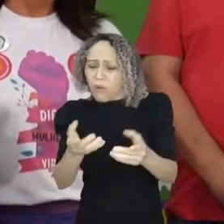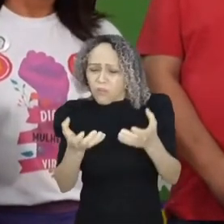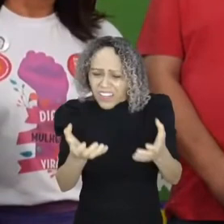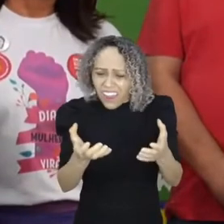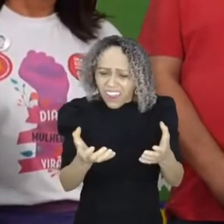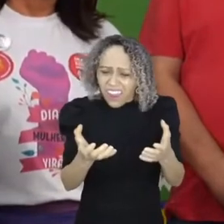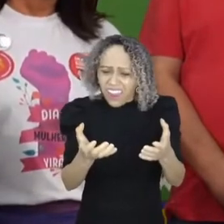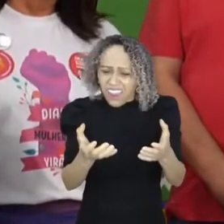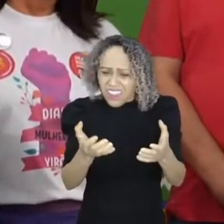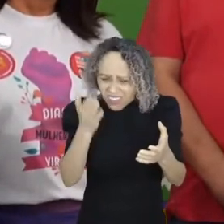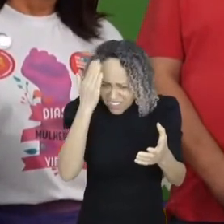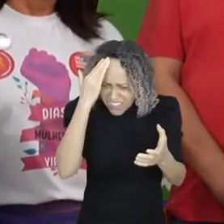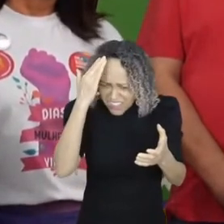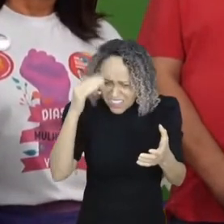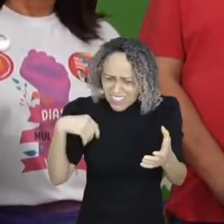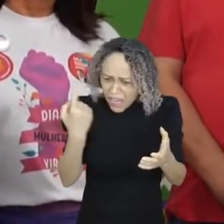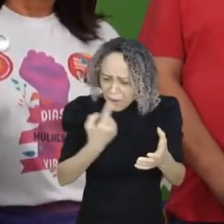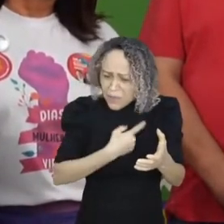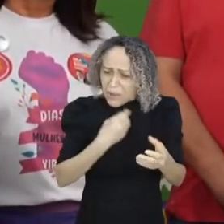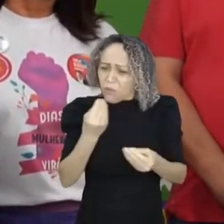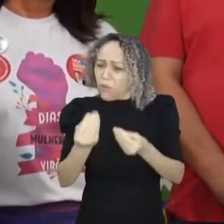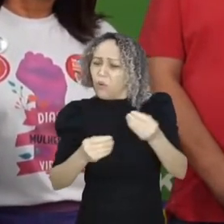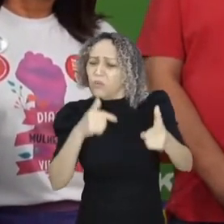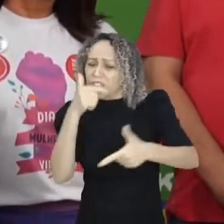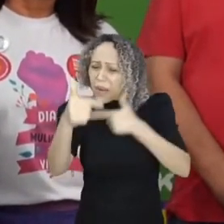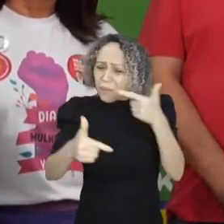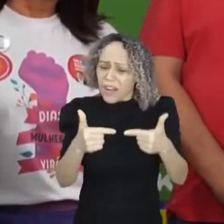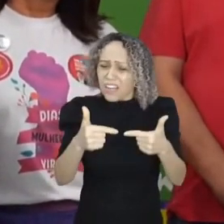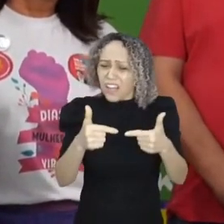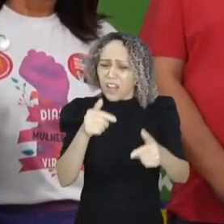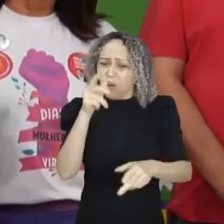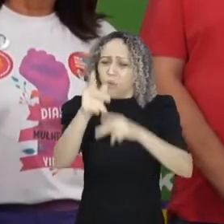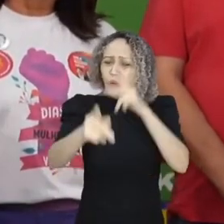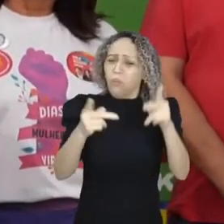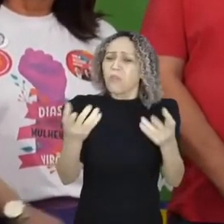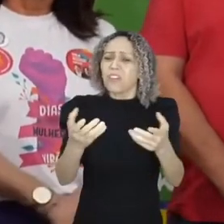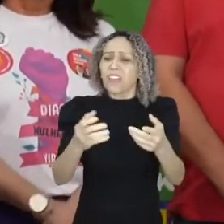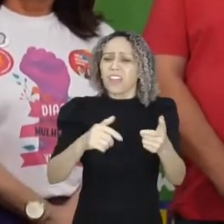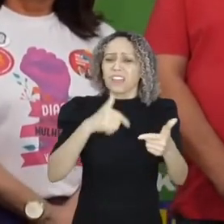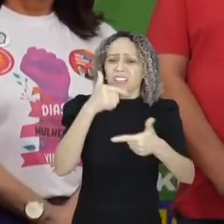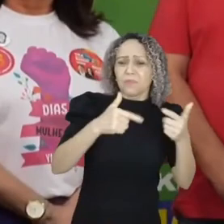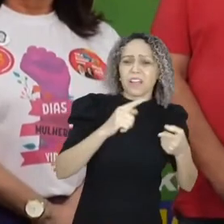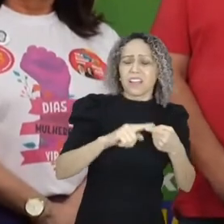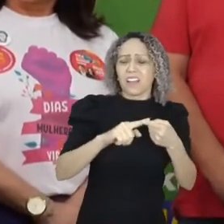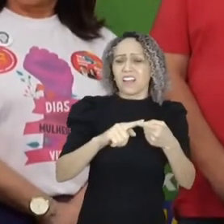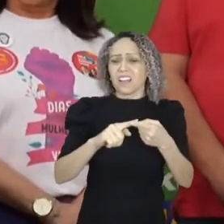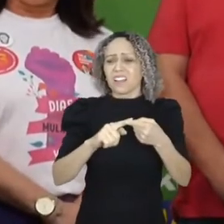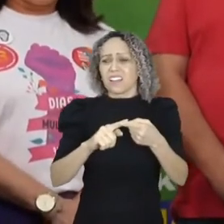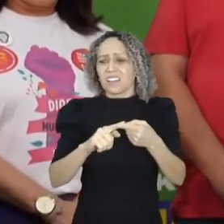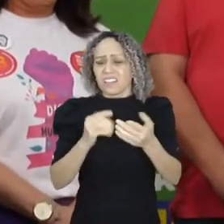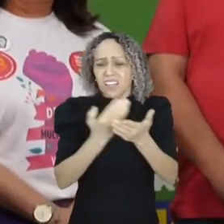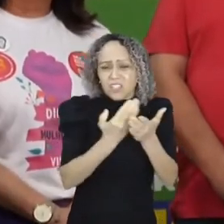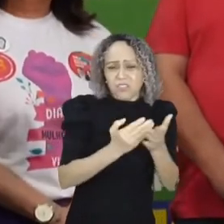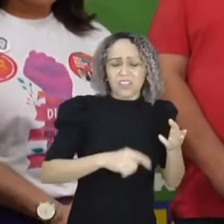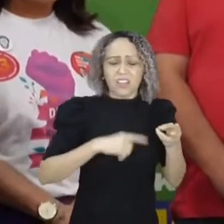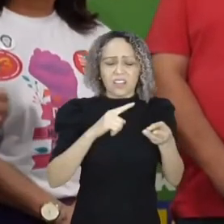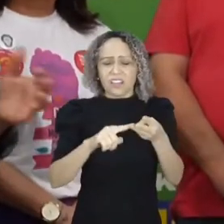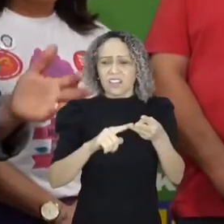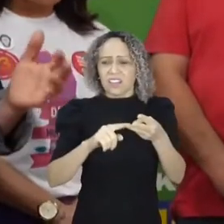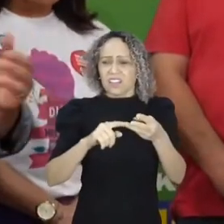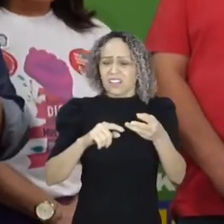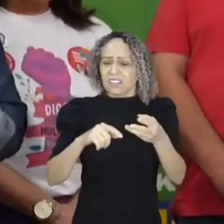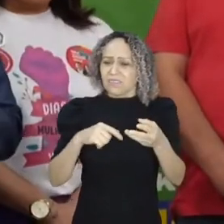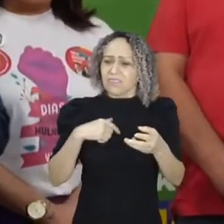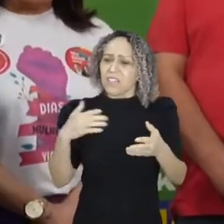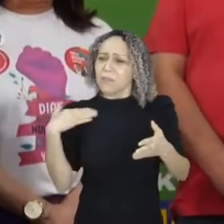fazer. Esse povo, na verdade, ele quer trabalhar, ele quer morar, ele quer estudar, ele quer passear, ele quer almoçar,